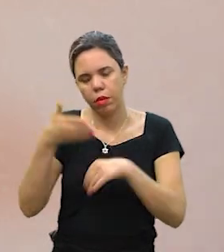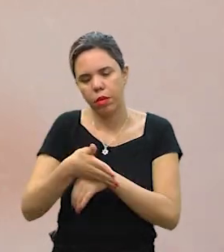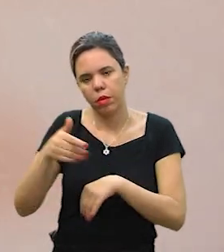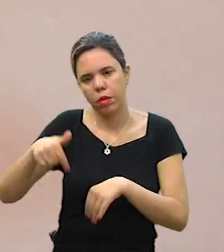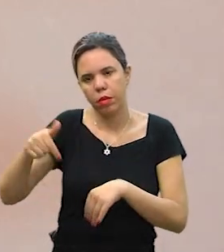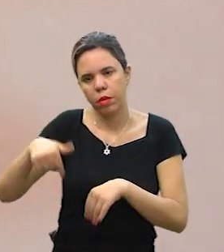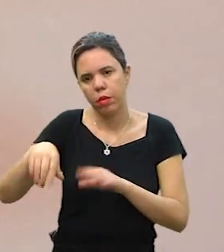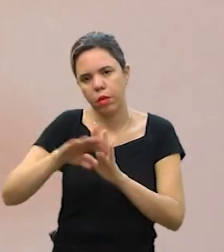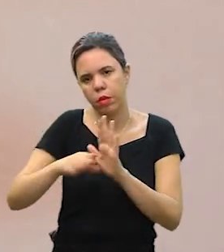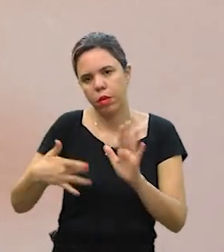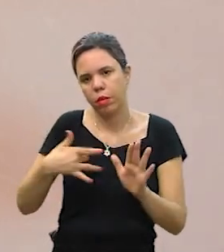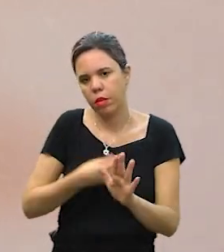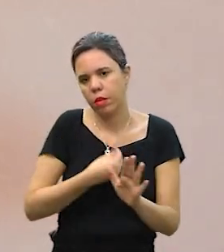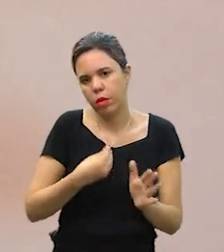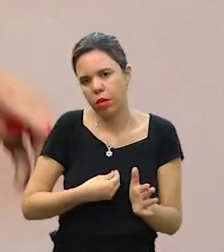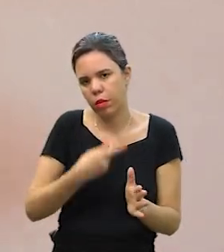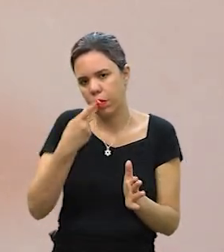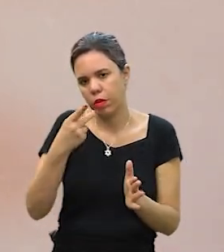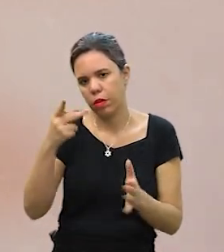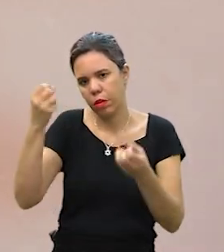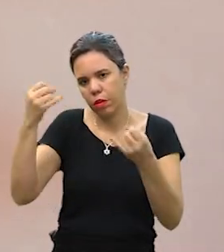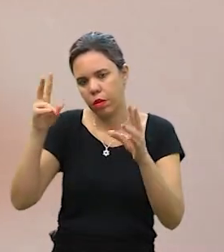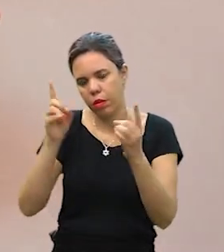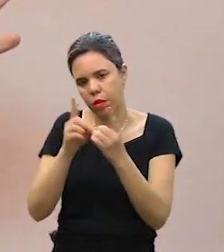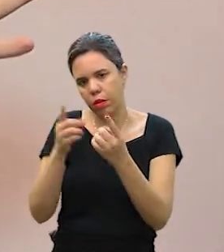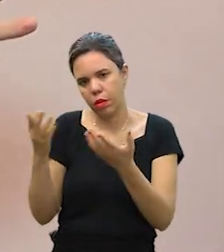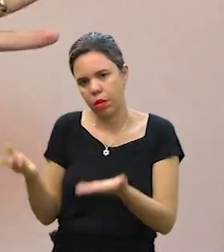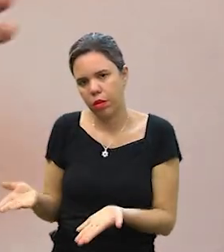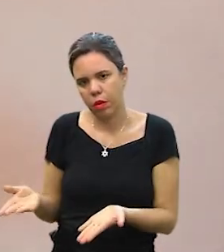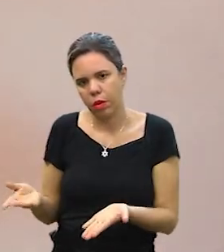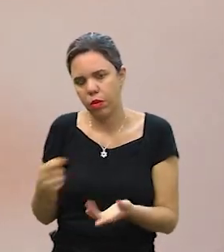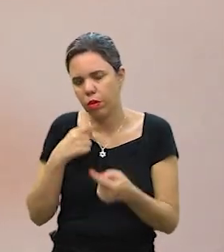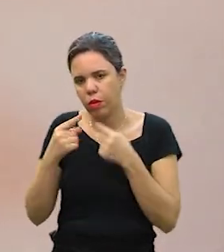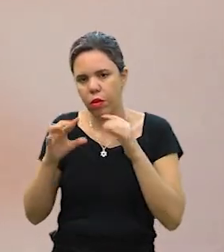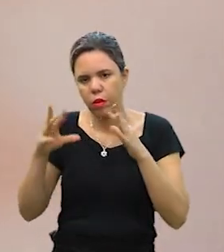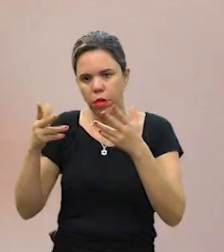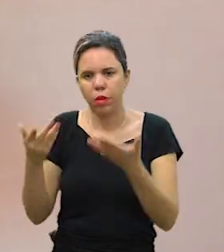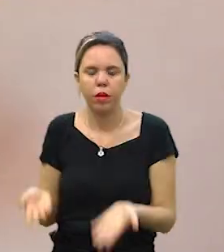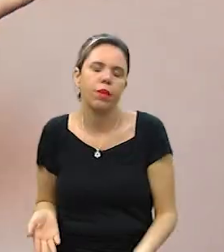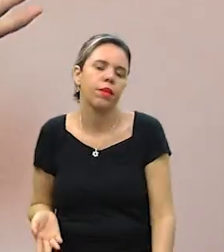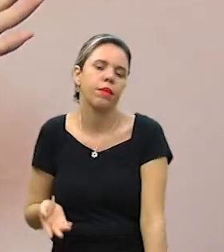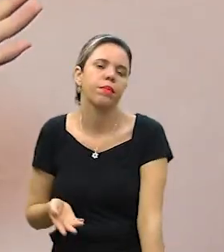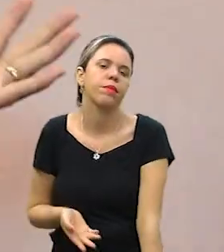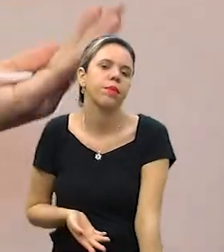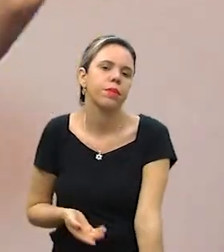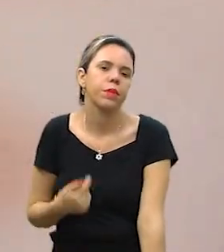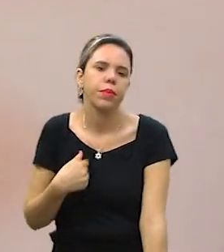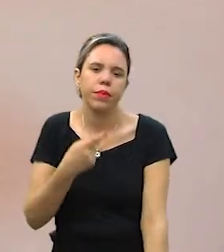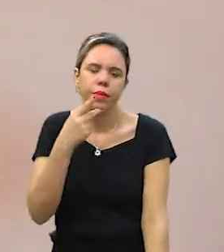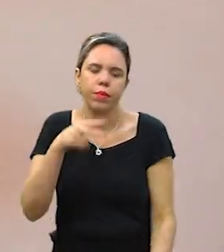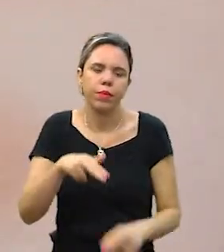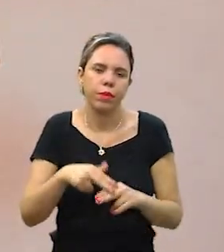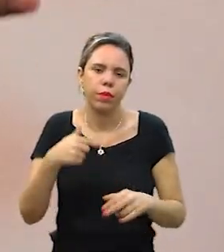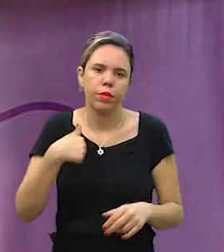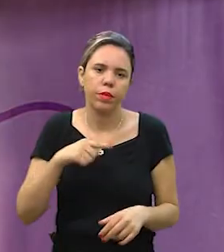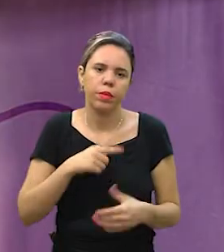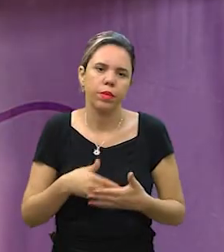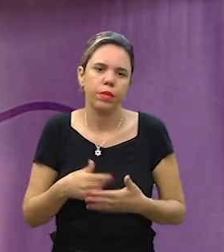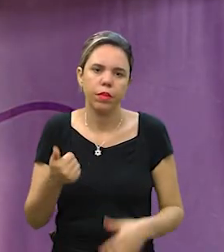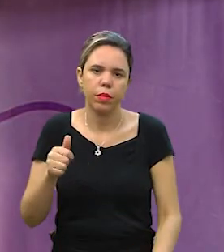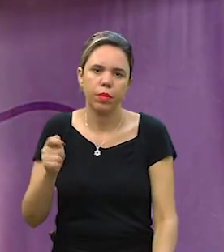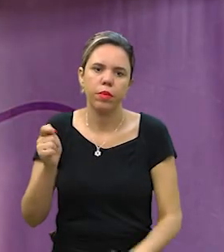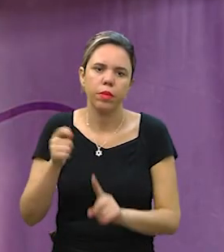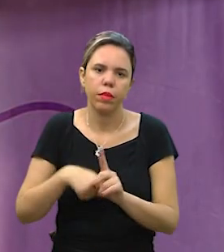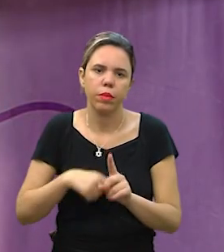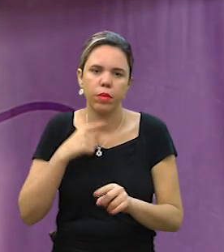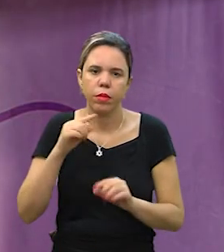por participar aqui do Saúde é Vida, parar um pouquinho os seus atendimentos e tirar todas essas dúvidas. Eu falo por mim, eu tenho um bebê